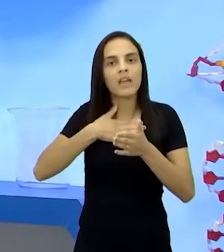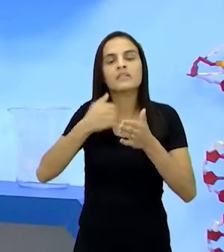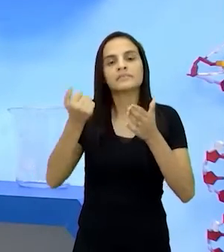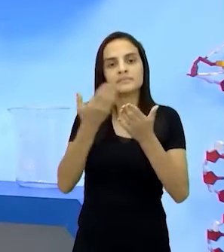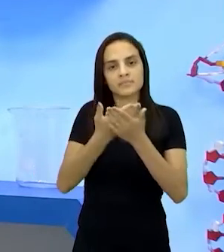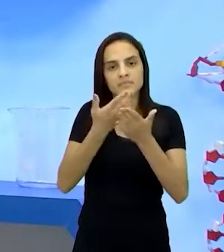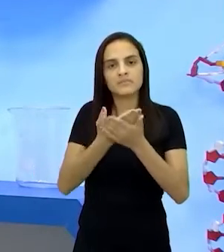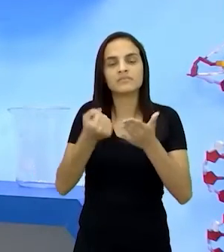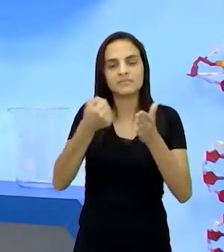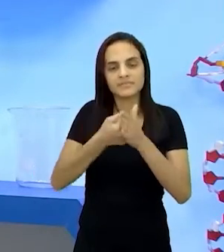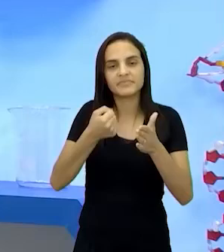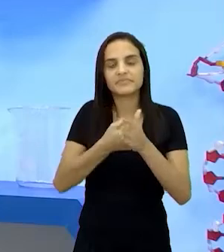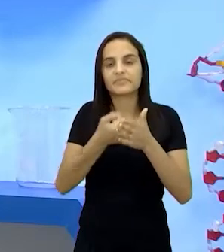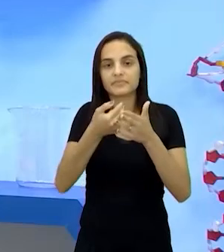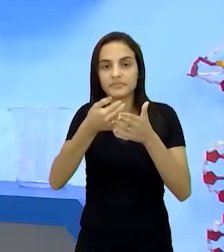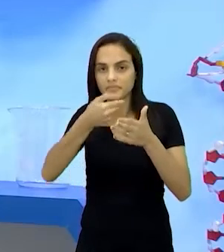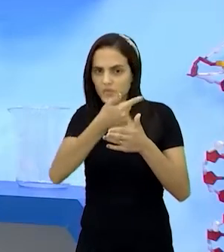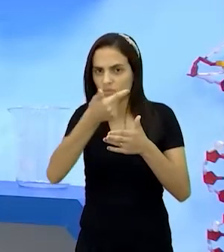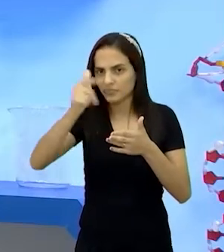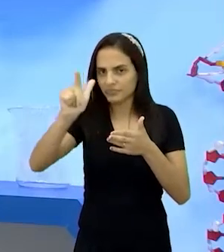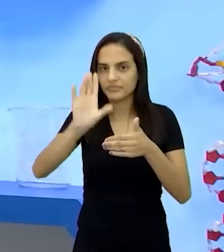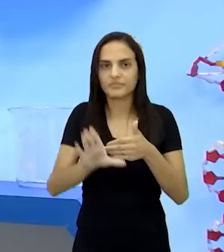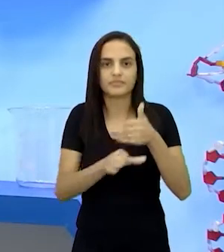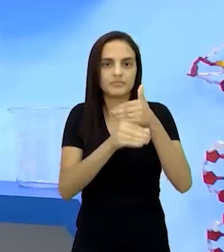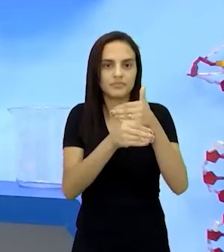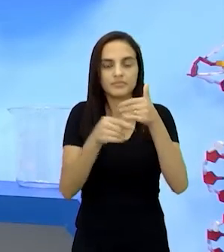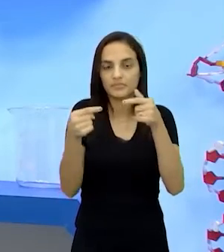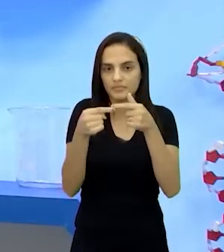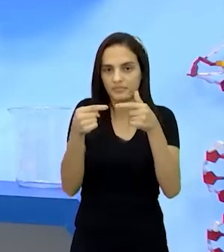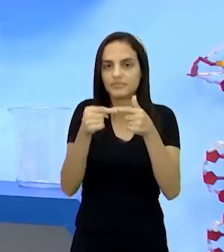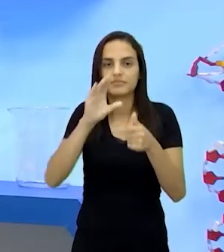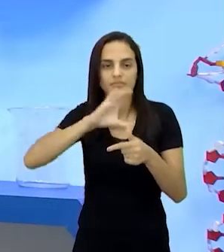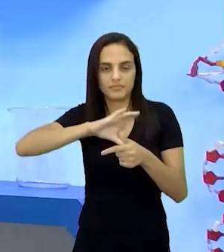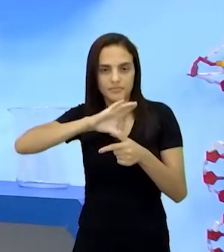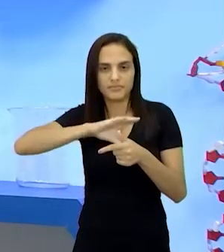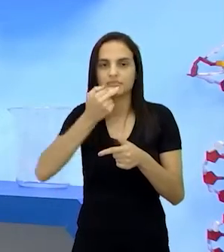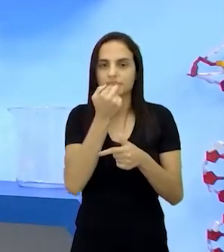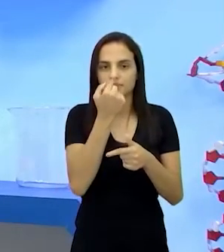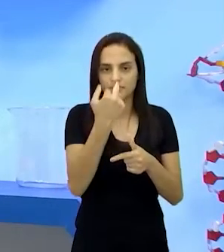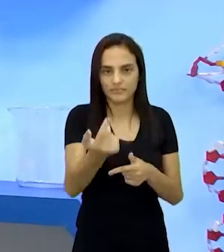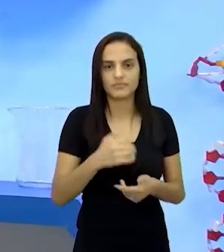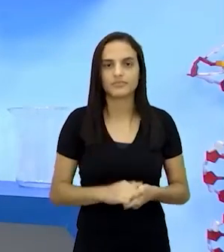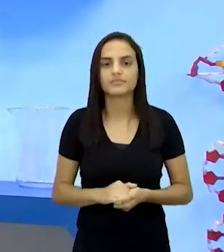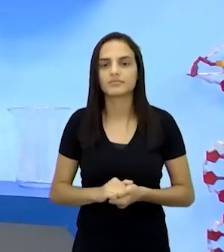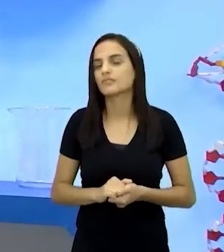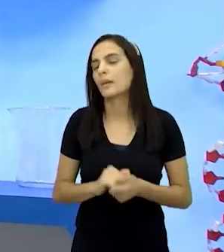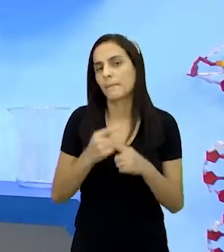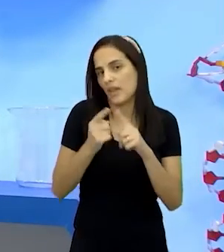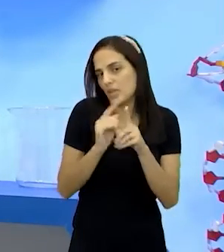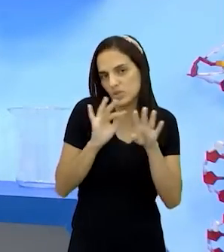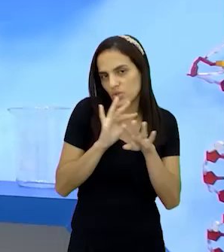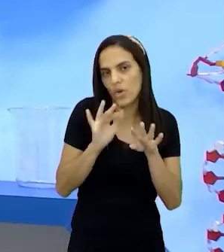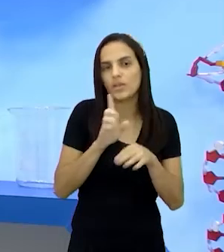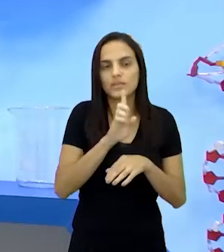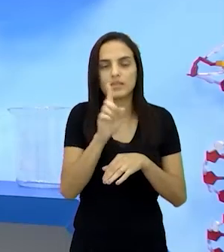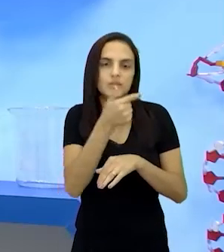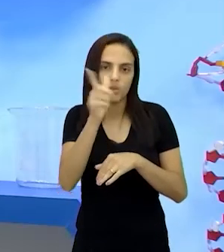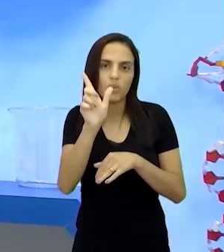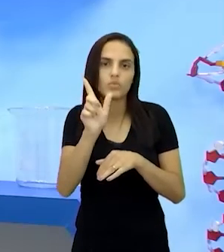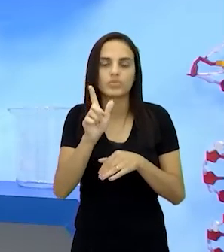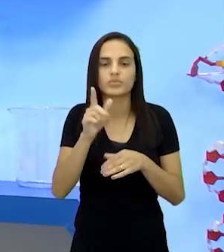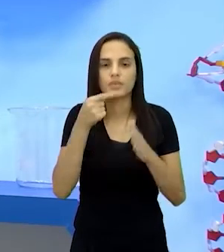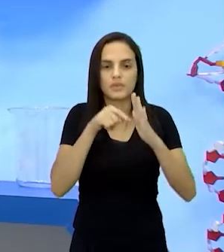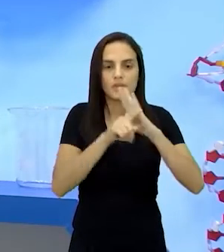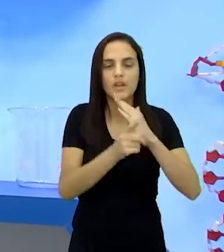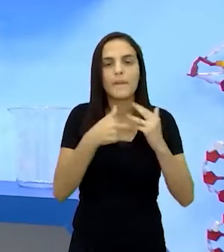aula, que envolve outro componente, que é mais ligado à língua portuguesa, mas não é apenas língua portuguesa, né? Tem outro aprofundamento, eu